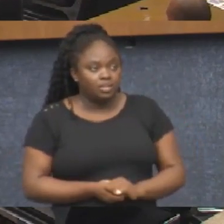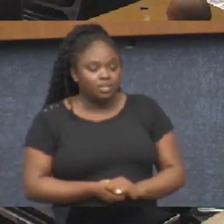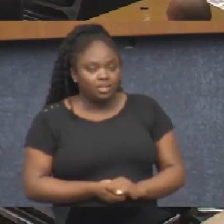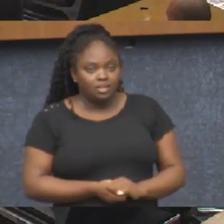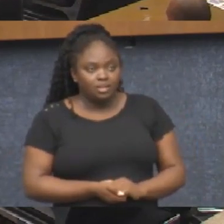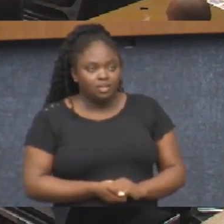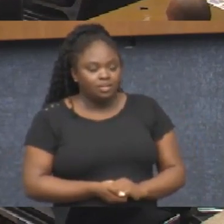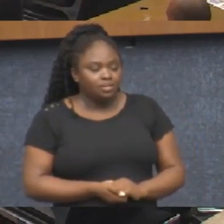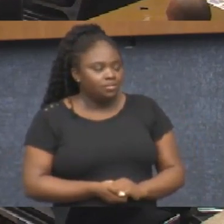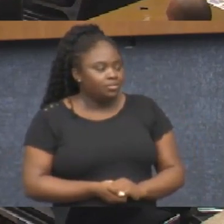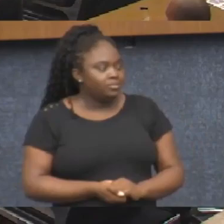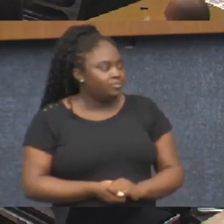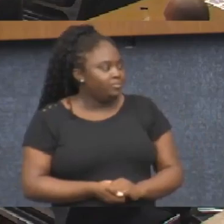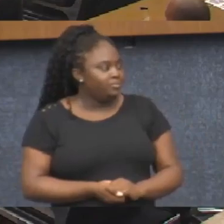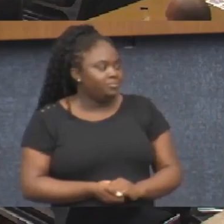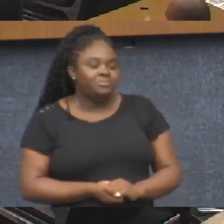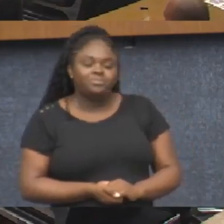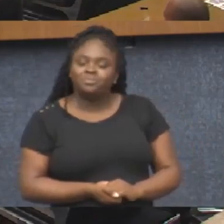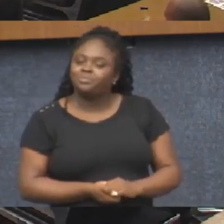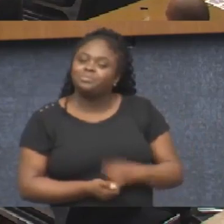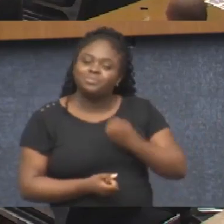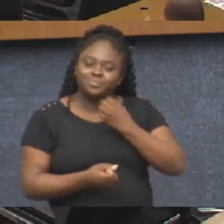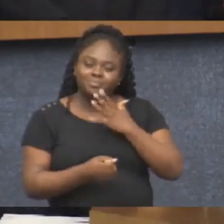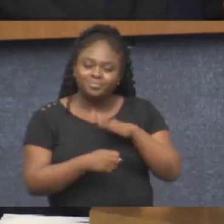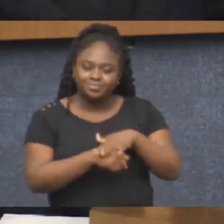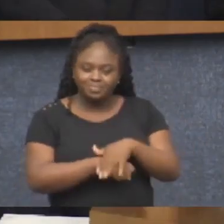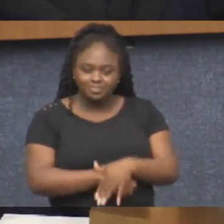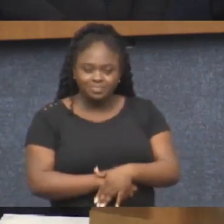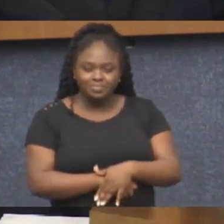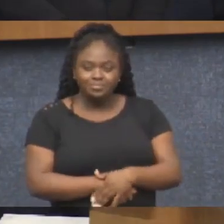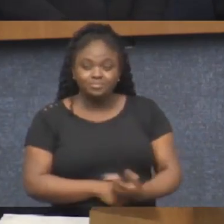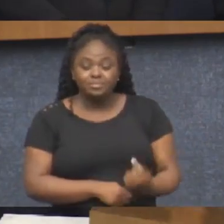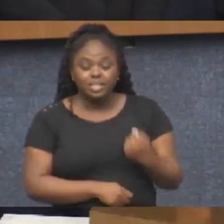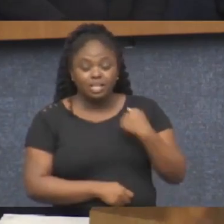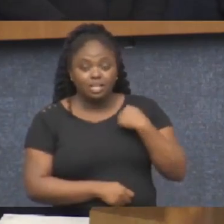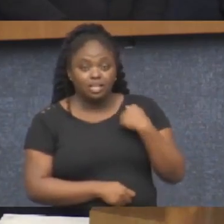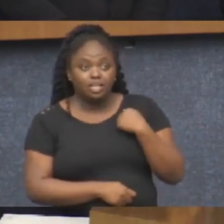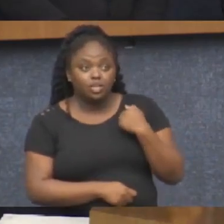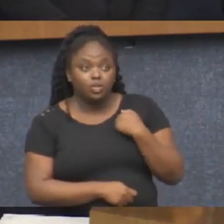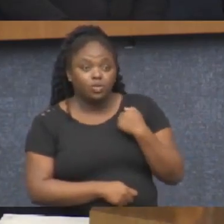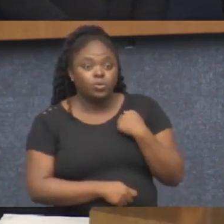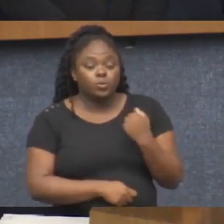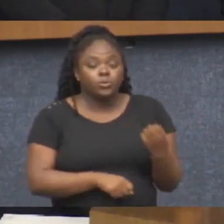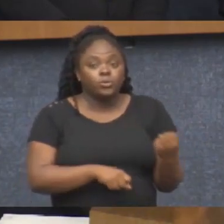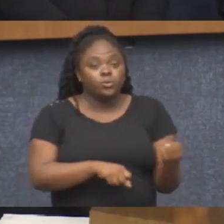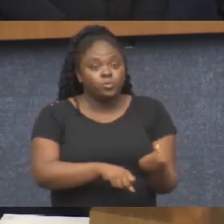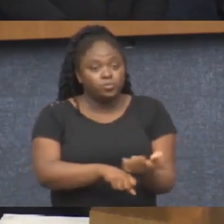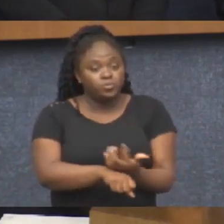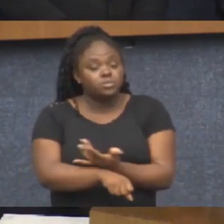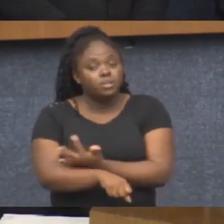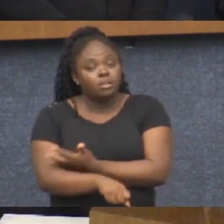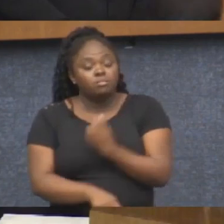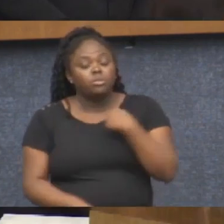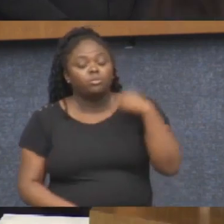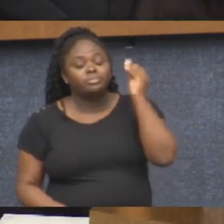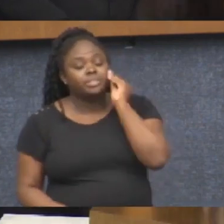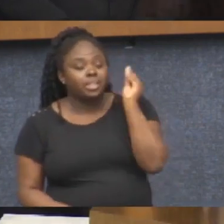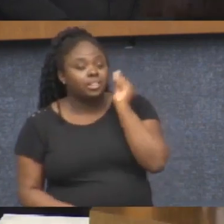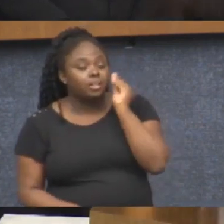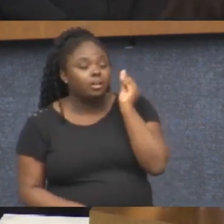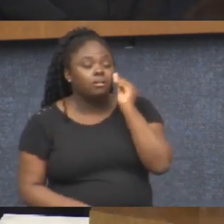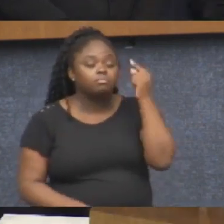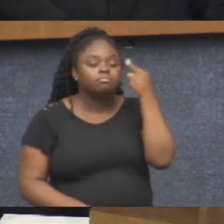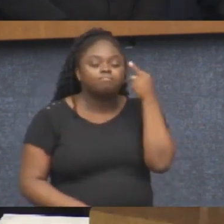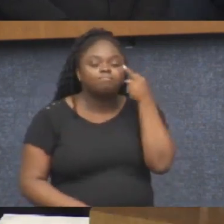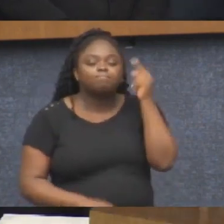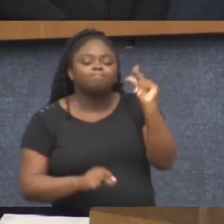que sim, né? Oi, gente, boa noite. Eu Estou bem emocionado. Eu estou tentando